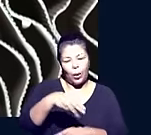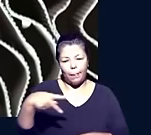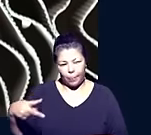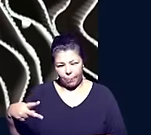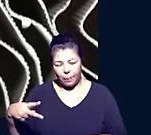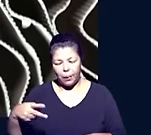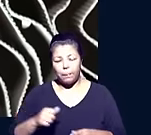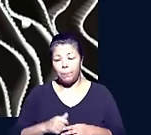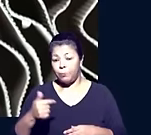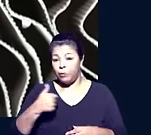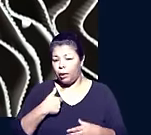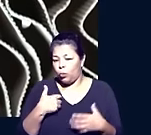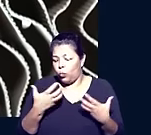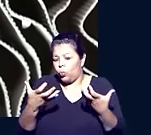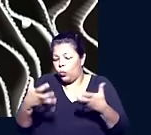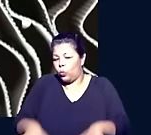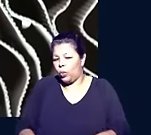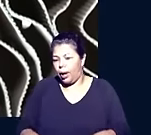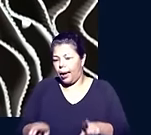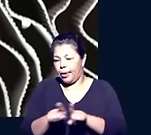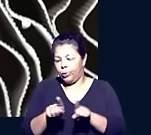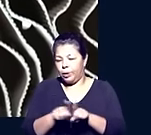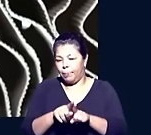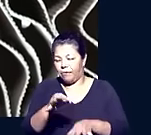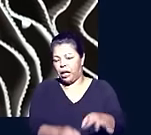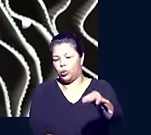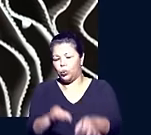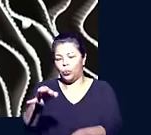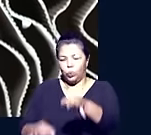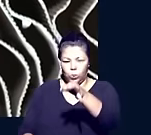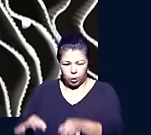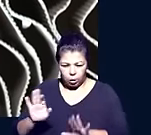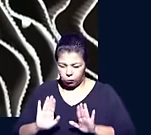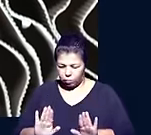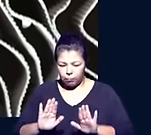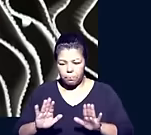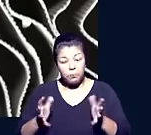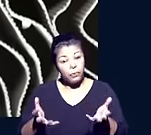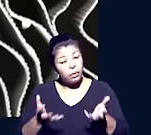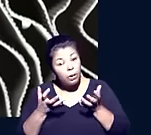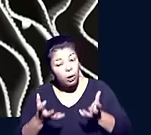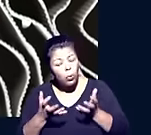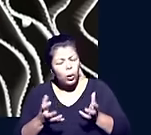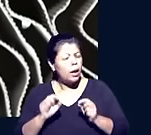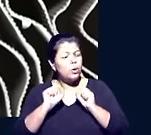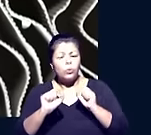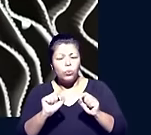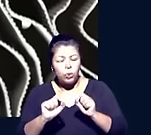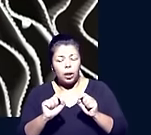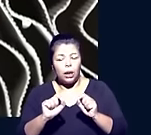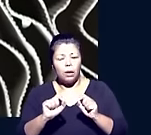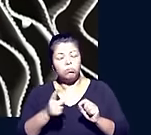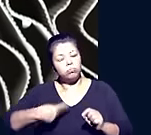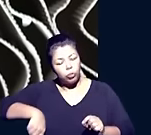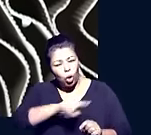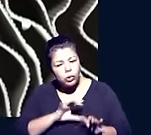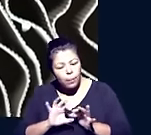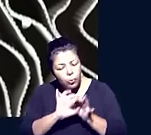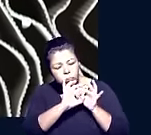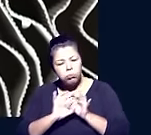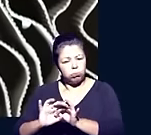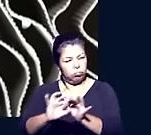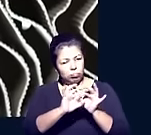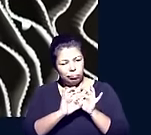assunto eu não quero fazer Amanda juízo de valor o que eu quero te dizer e aqui a todos é que nós vamos sentar nós vamos reunir todos os